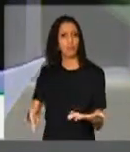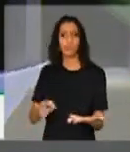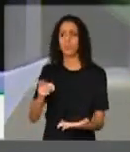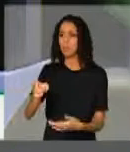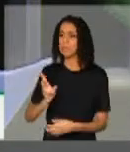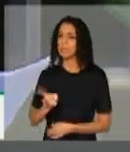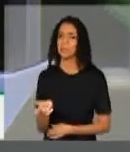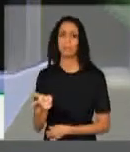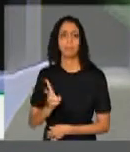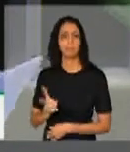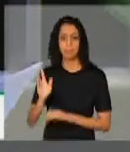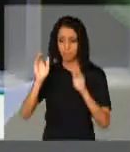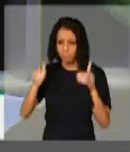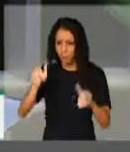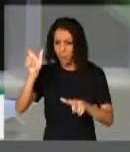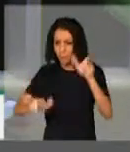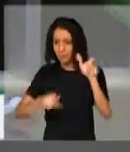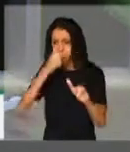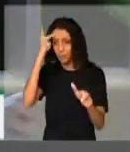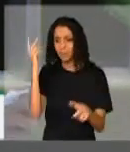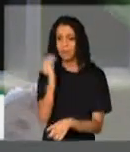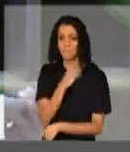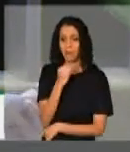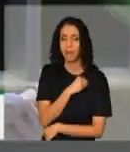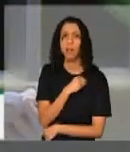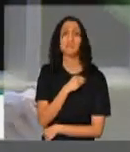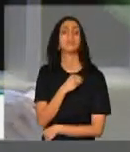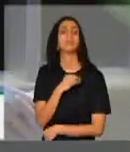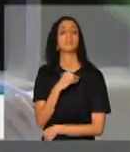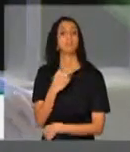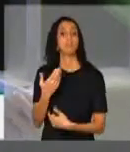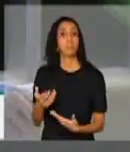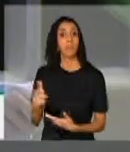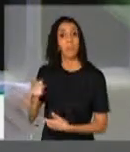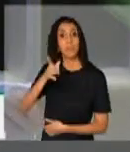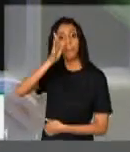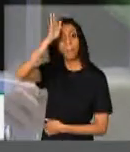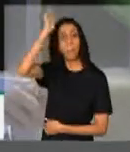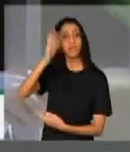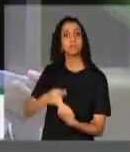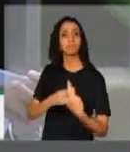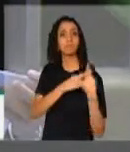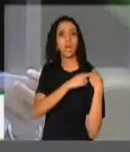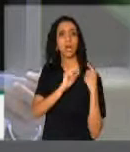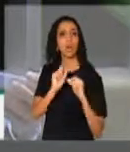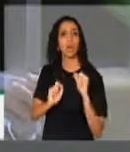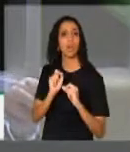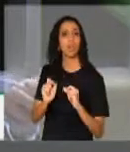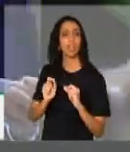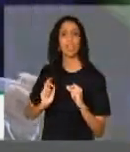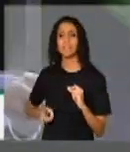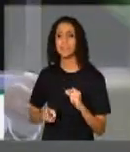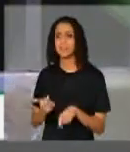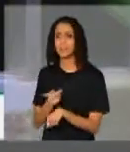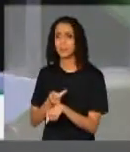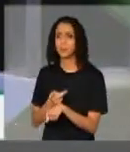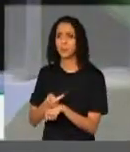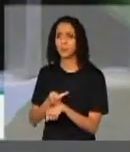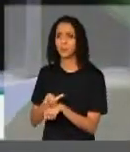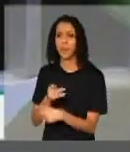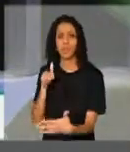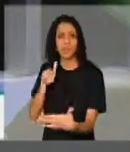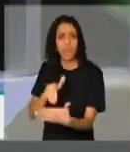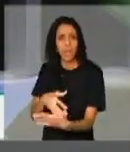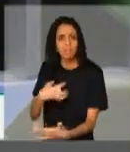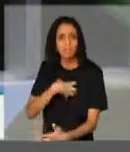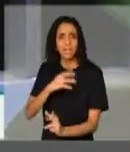atuando em prol dos necessitados e ameaçados os bombeiros são os responsáveis pela concessão da última esperança que nos é permitida